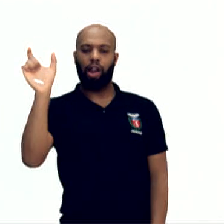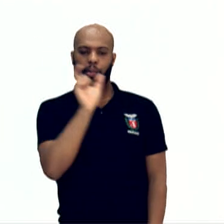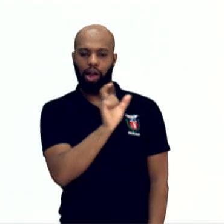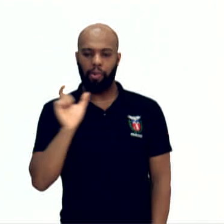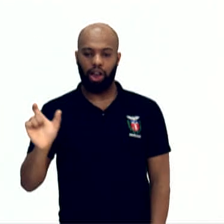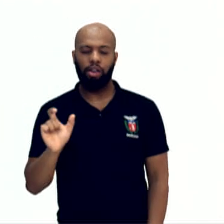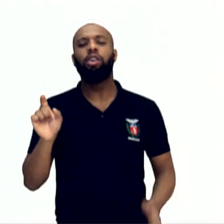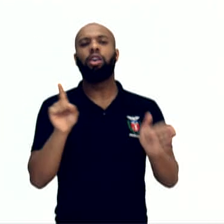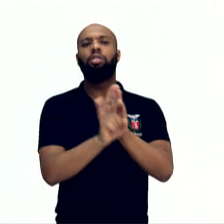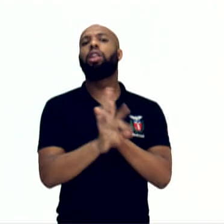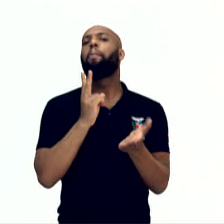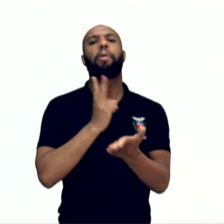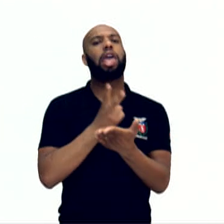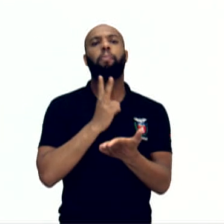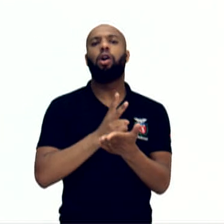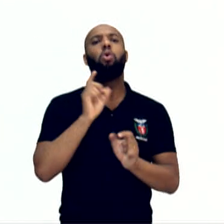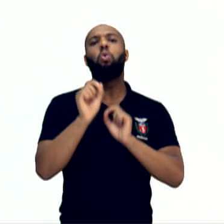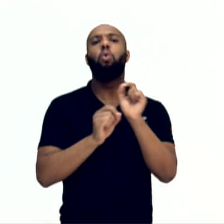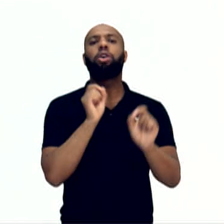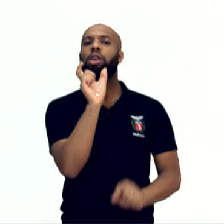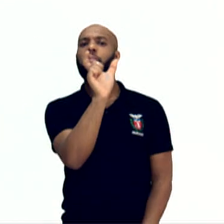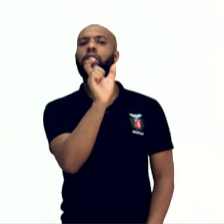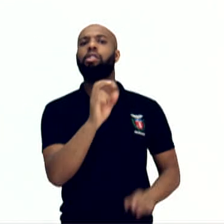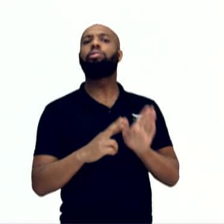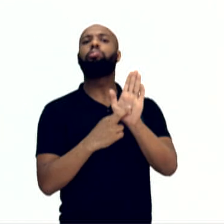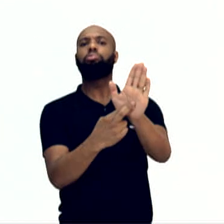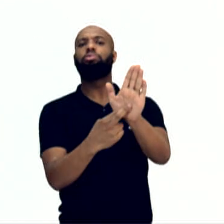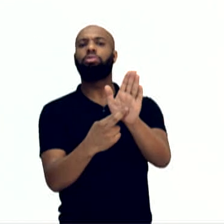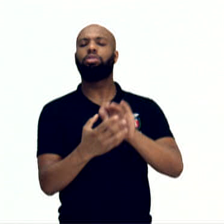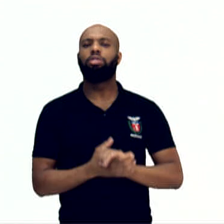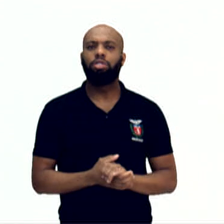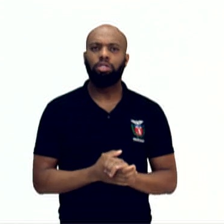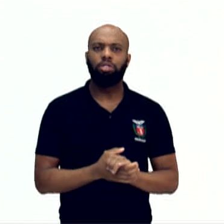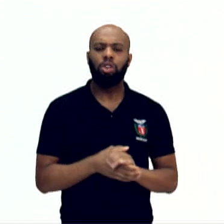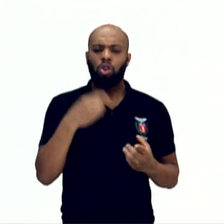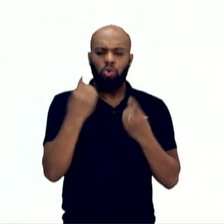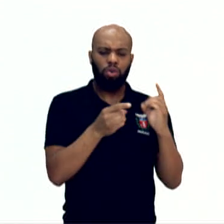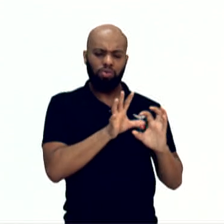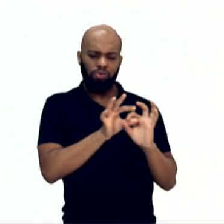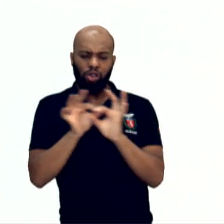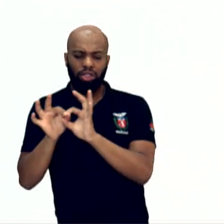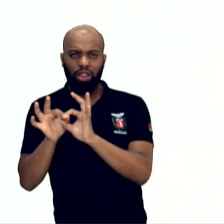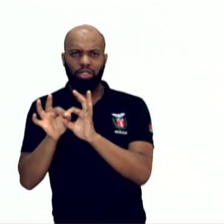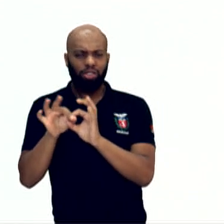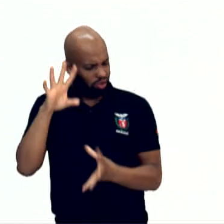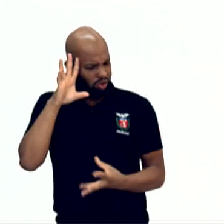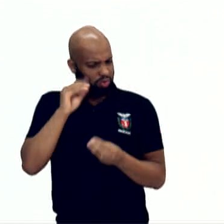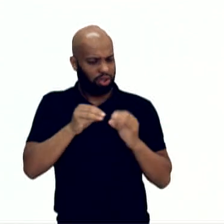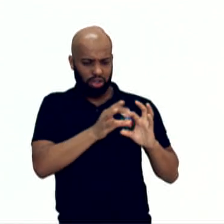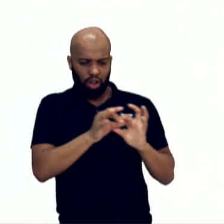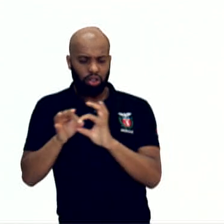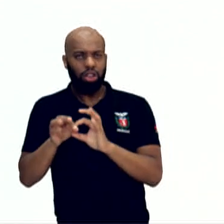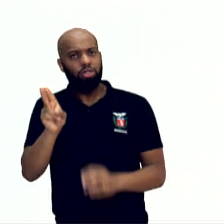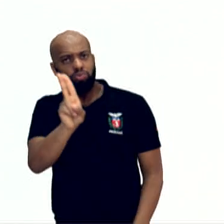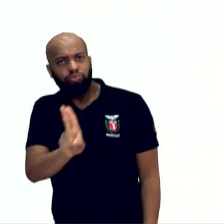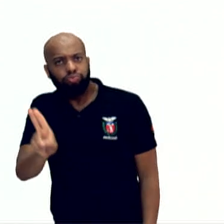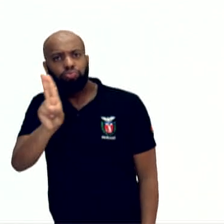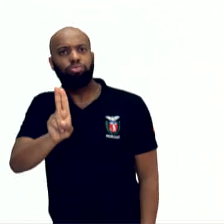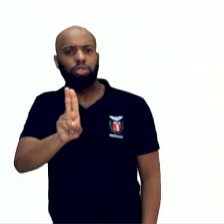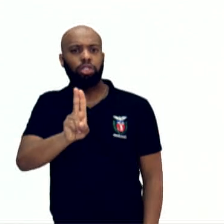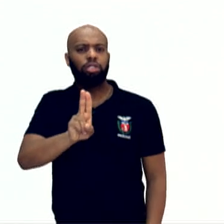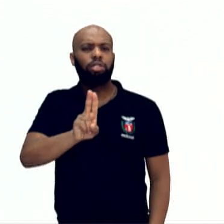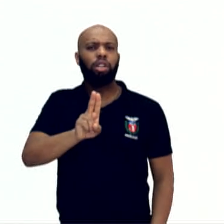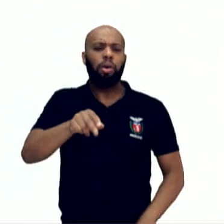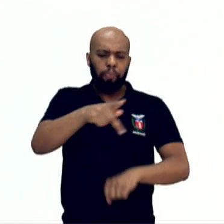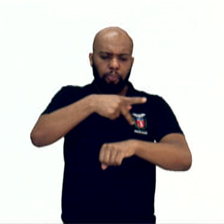Mesma pergunta, o que elas podem representar? Não é? Em quais contextos? Vamos entender contextos de usos em que diferentes